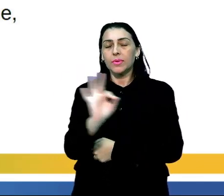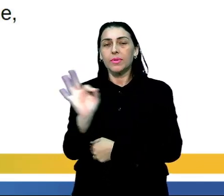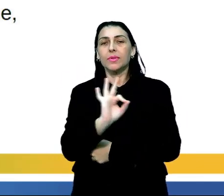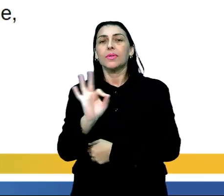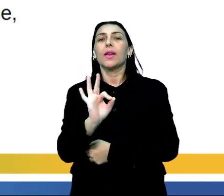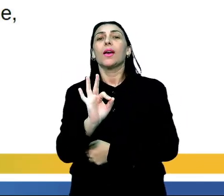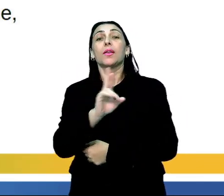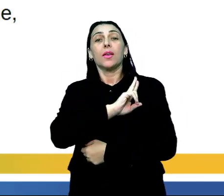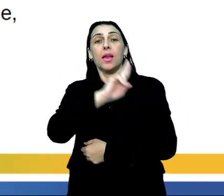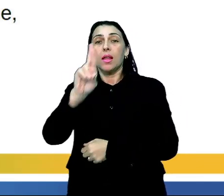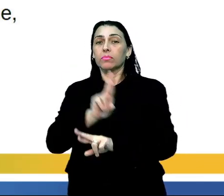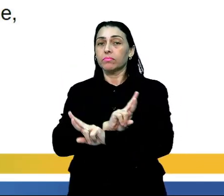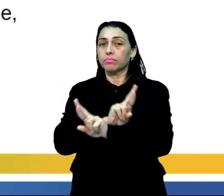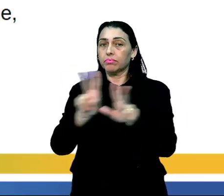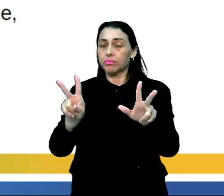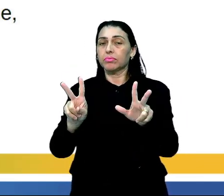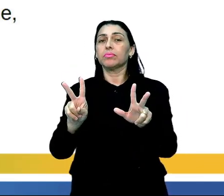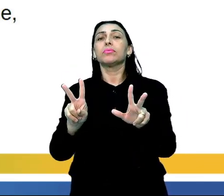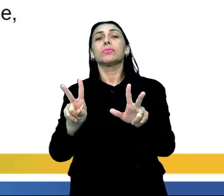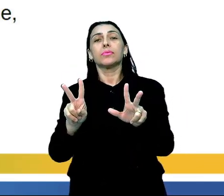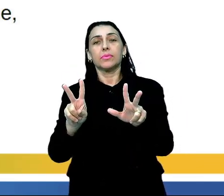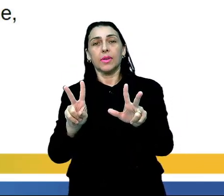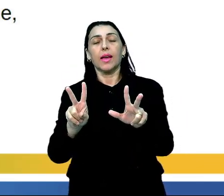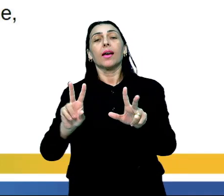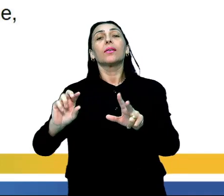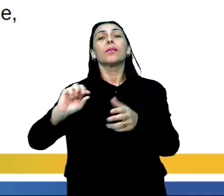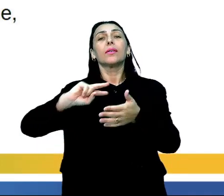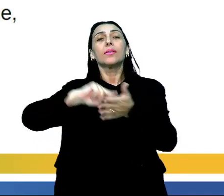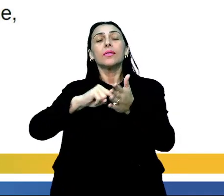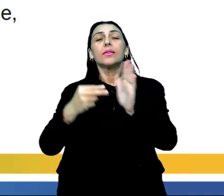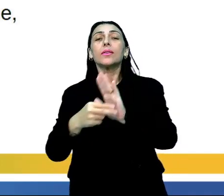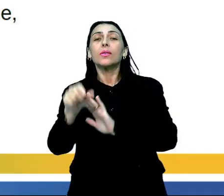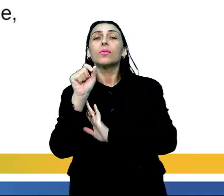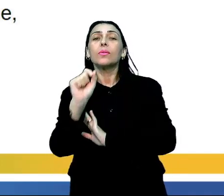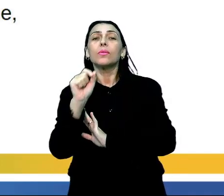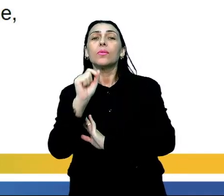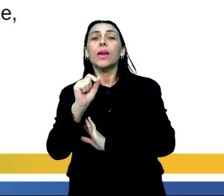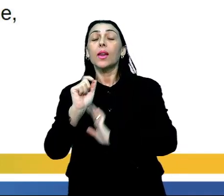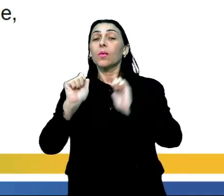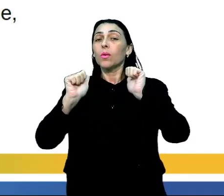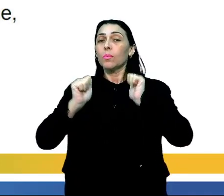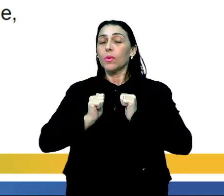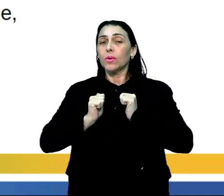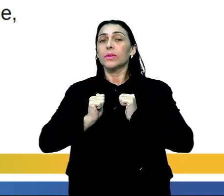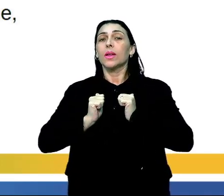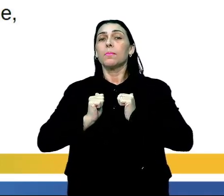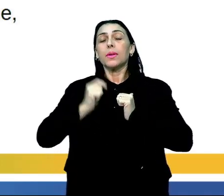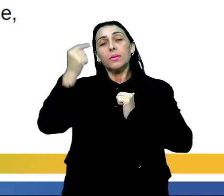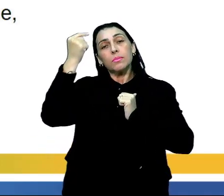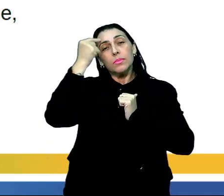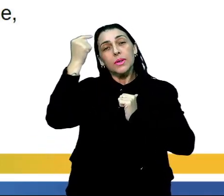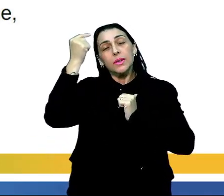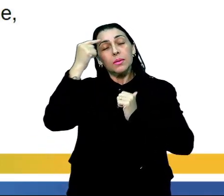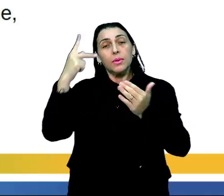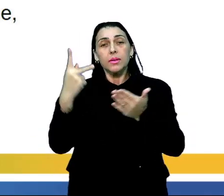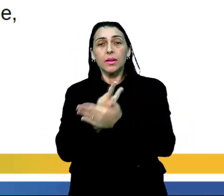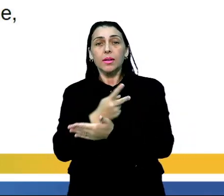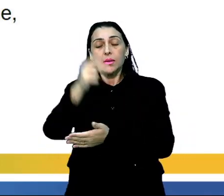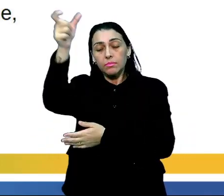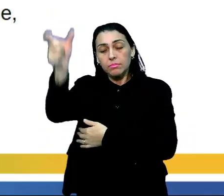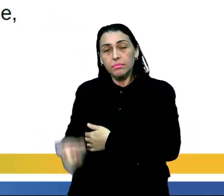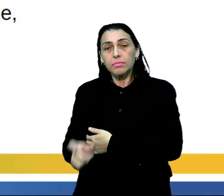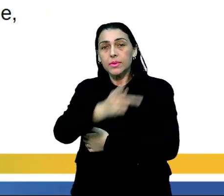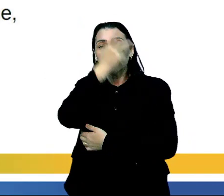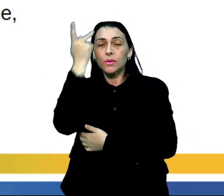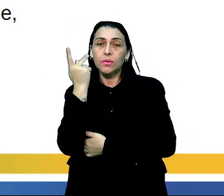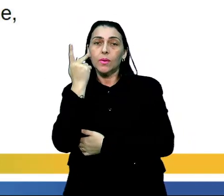de crenças diferentes influi decisivamente em comportamentos inadequados contra pessoas